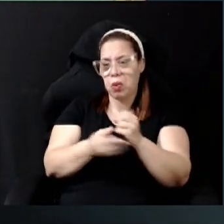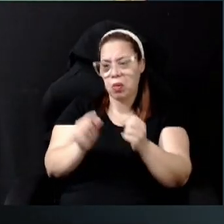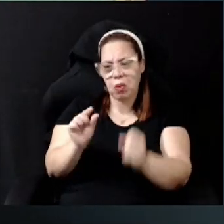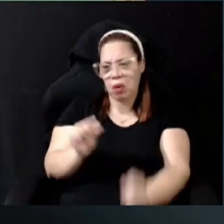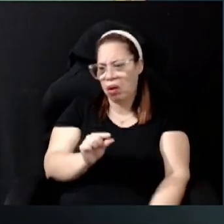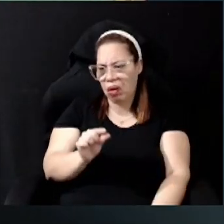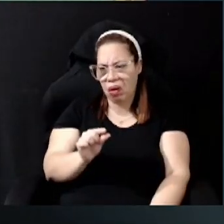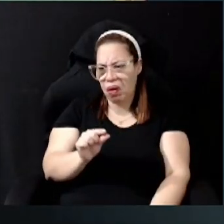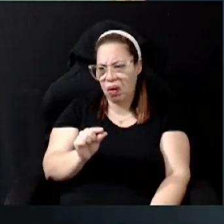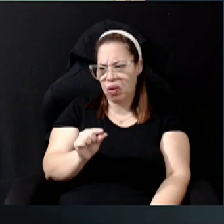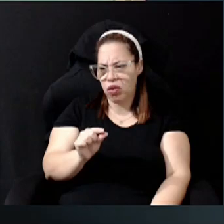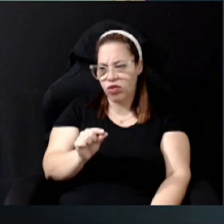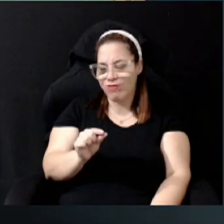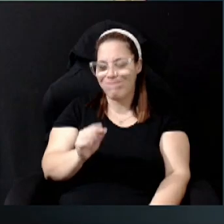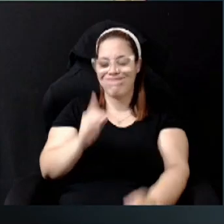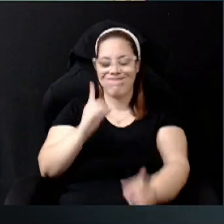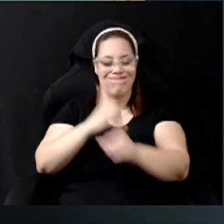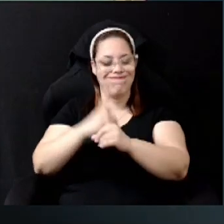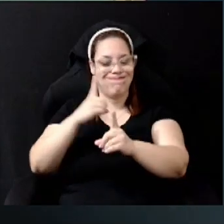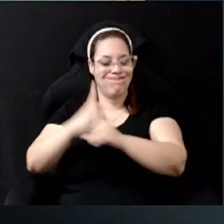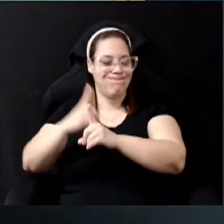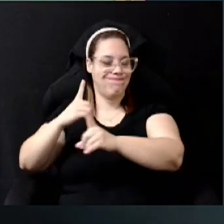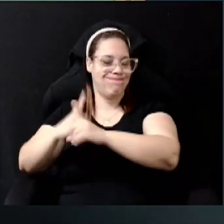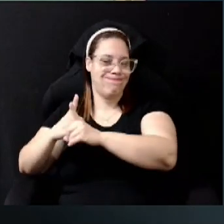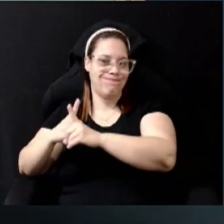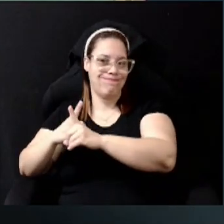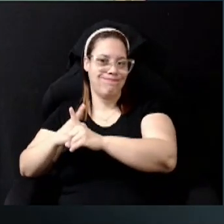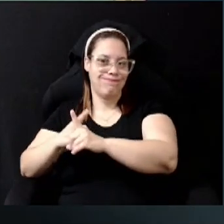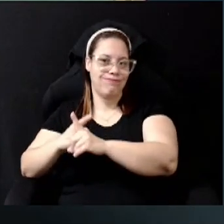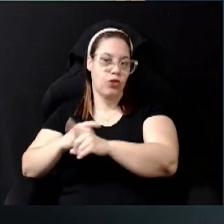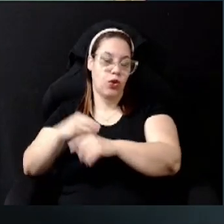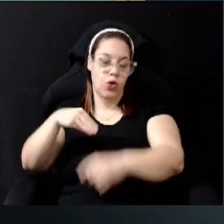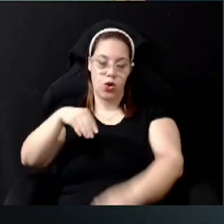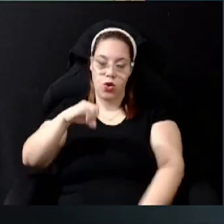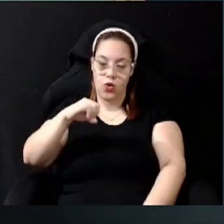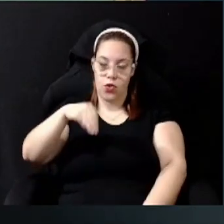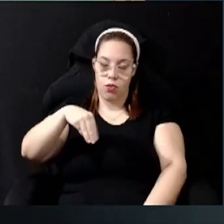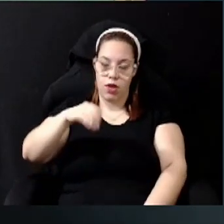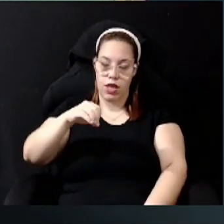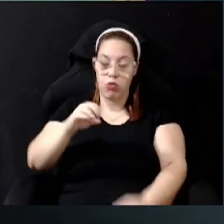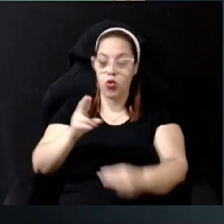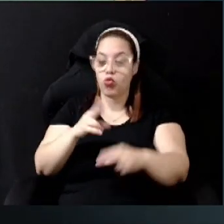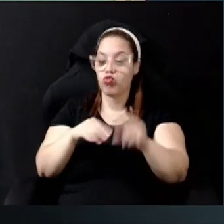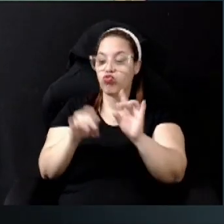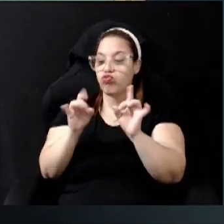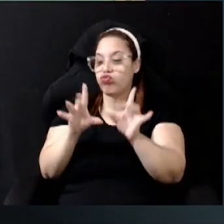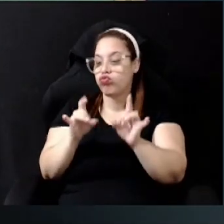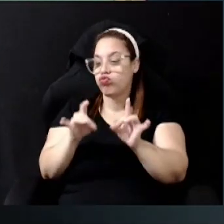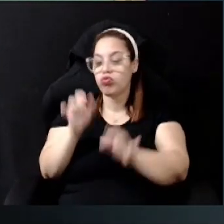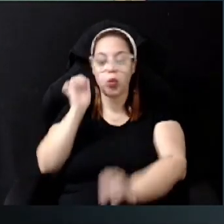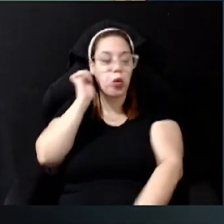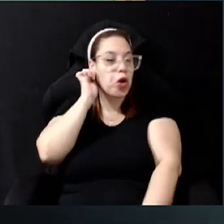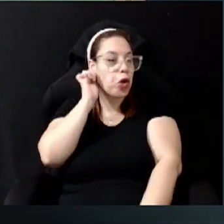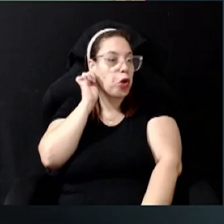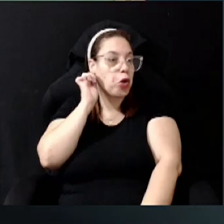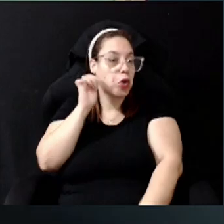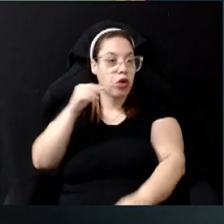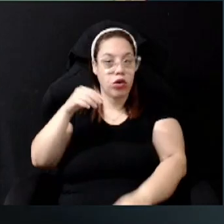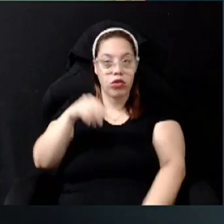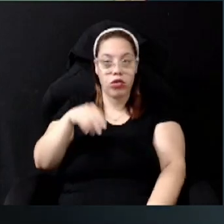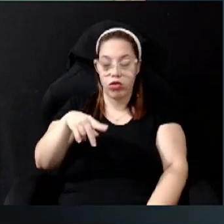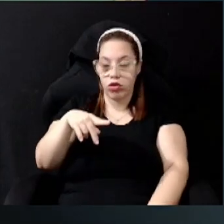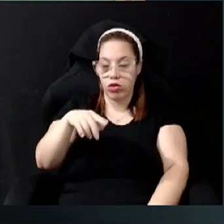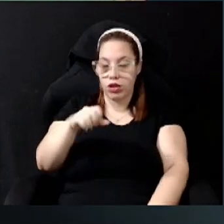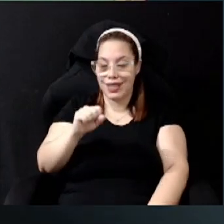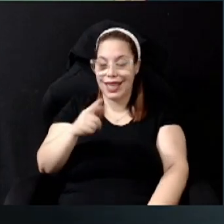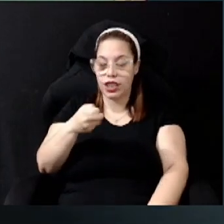consigo alcançar mais pessoas através desses mimos personalizados, brinquinhos, sachês de sais de banho,